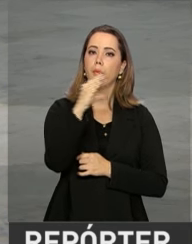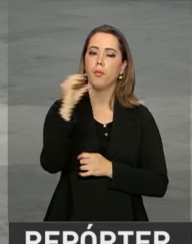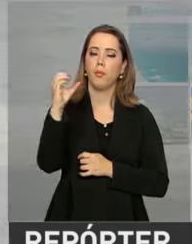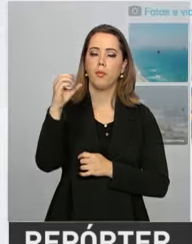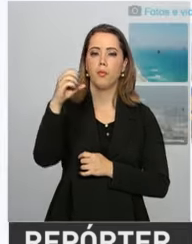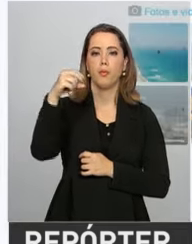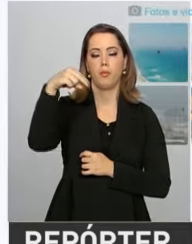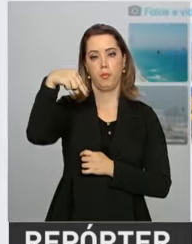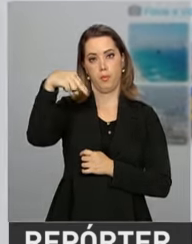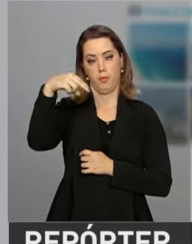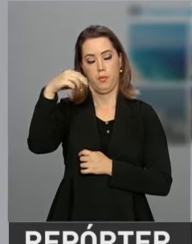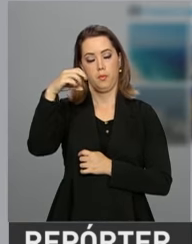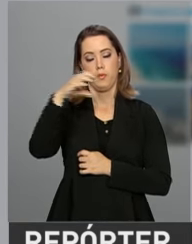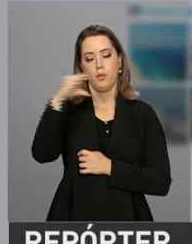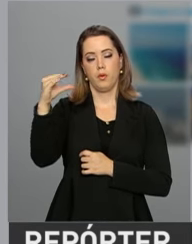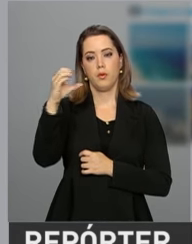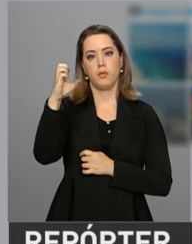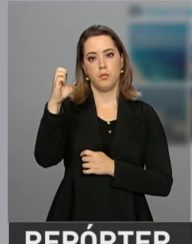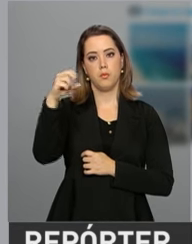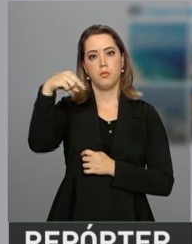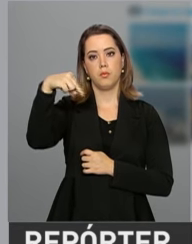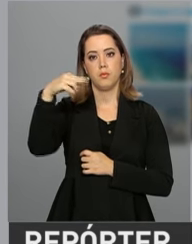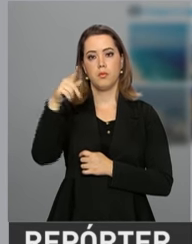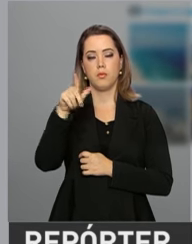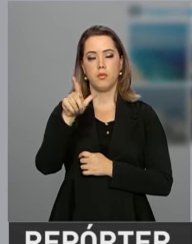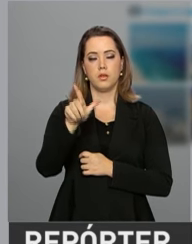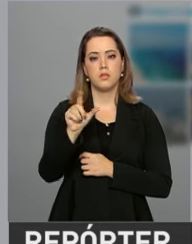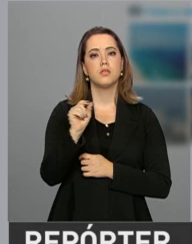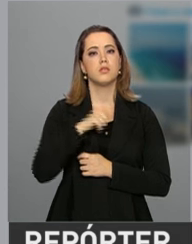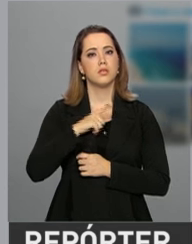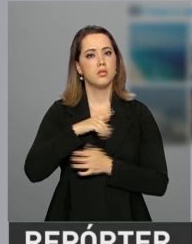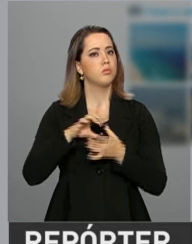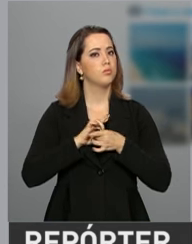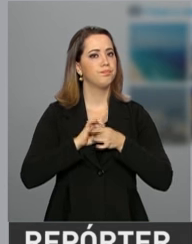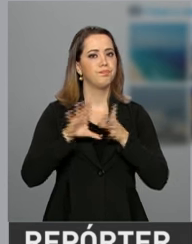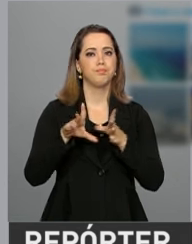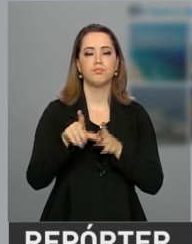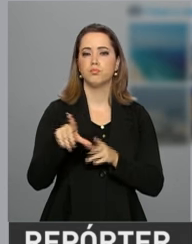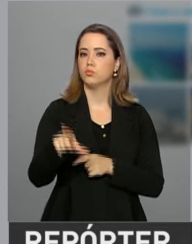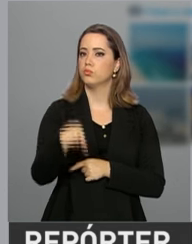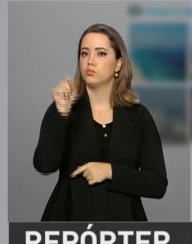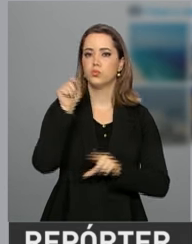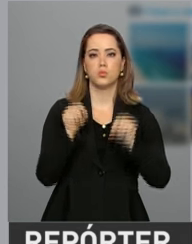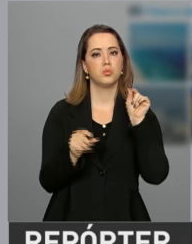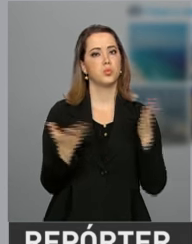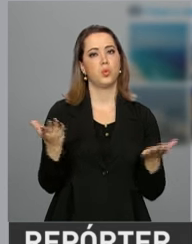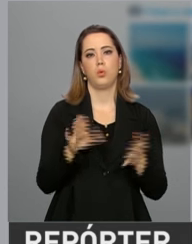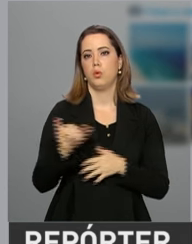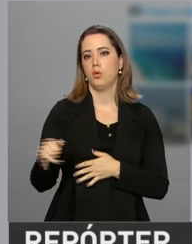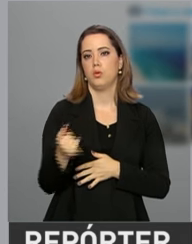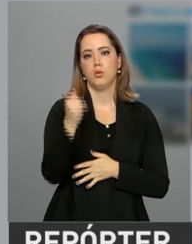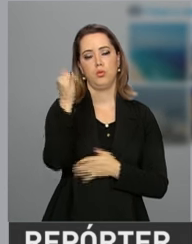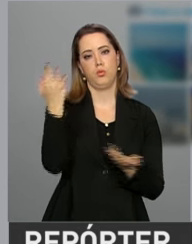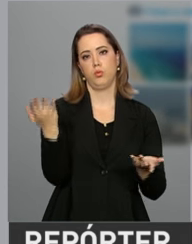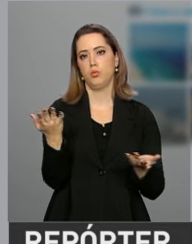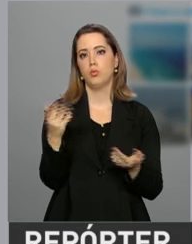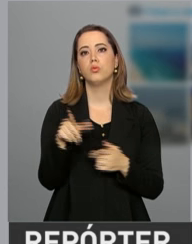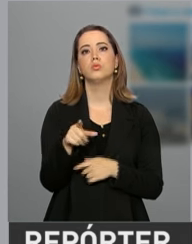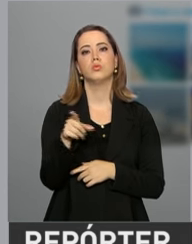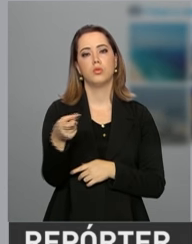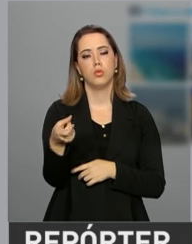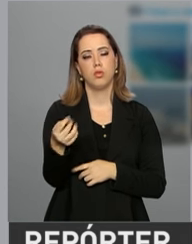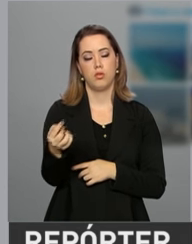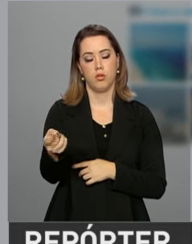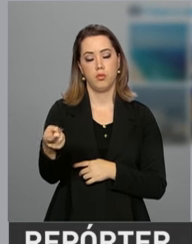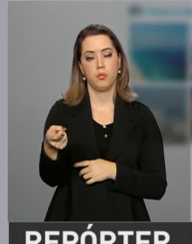autonomia para decidir a taxa de juros e que o principal objetivo da política monetária do Banco Central é combater a